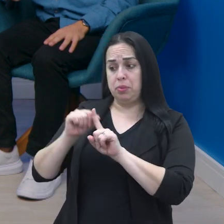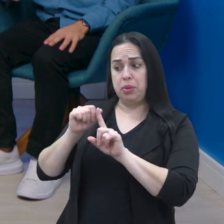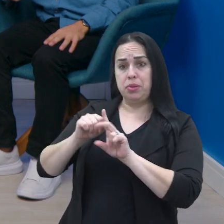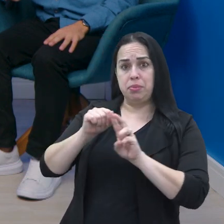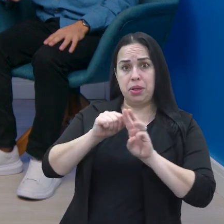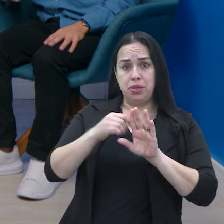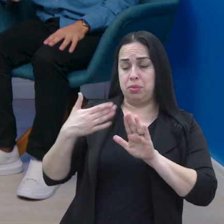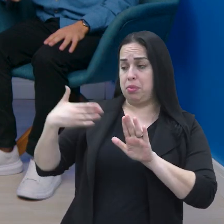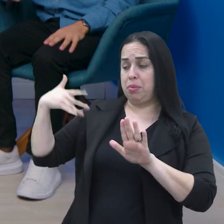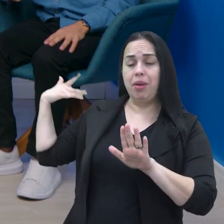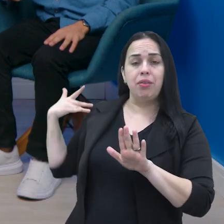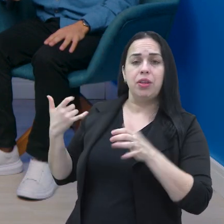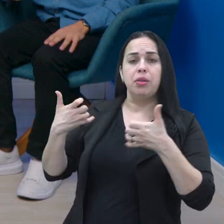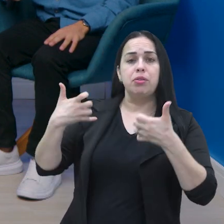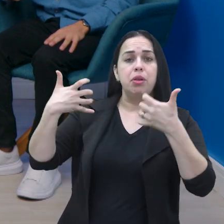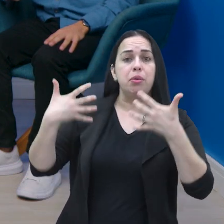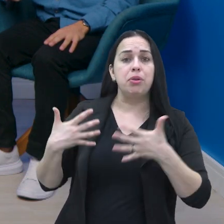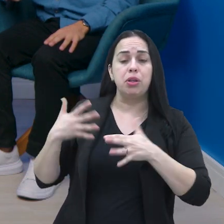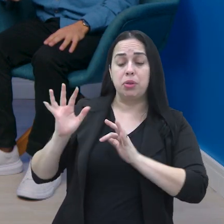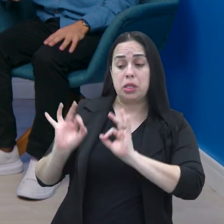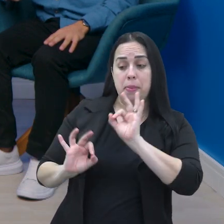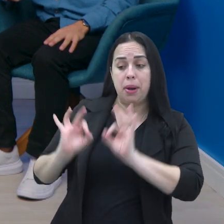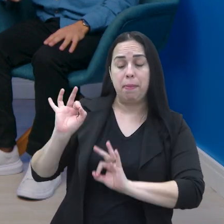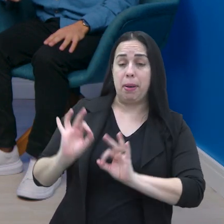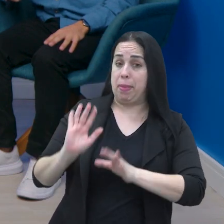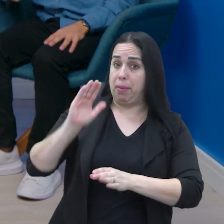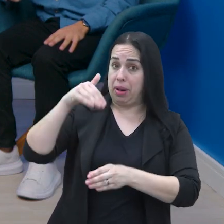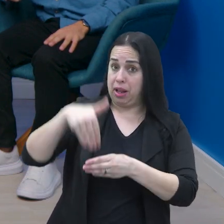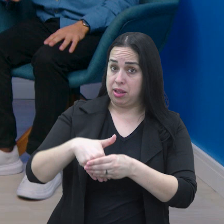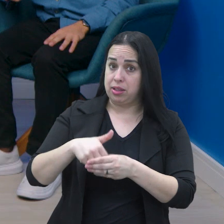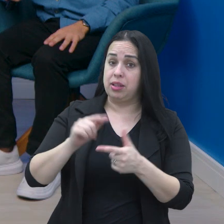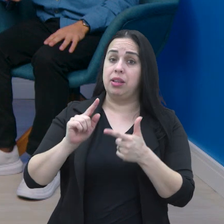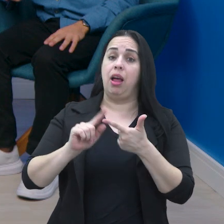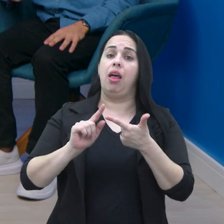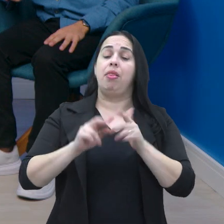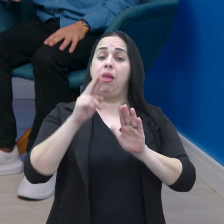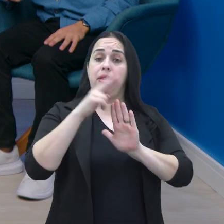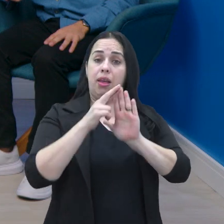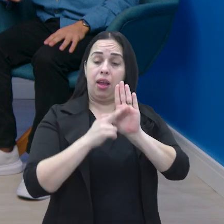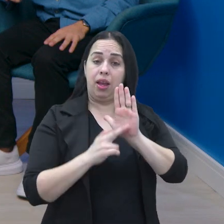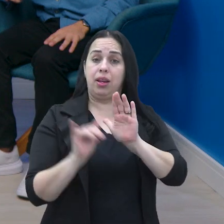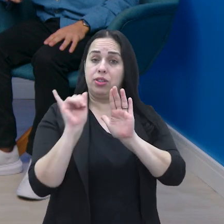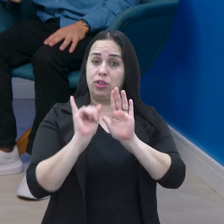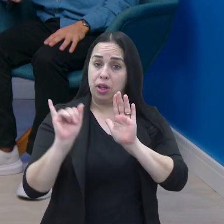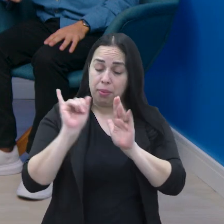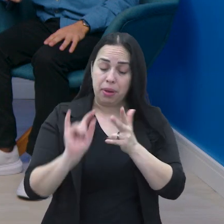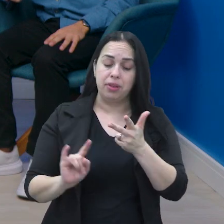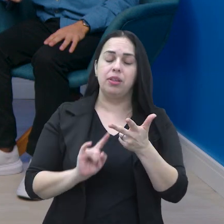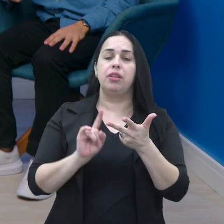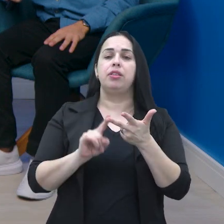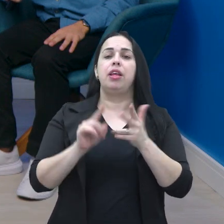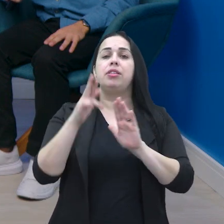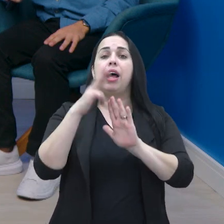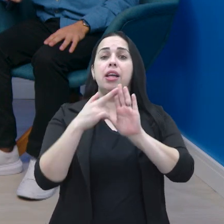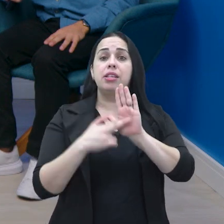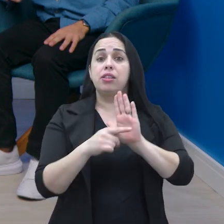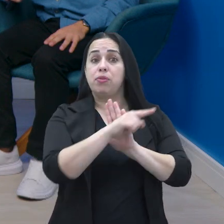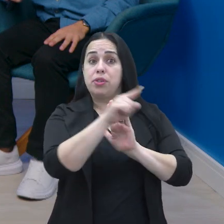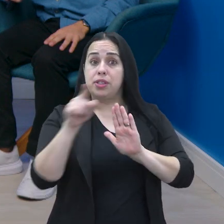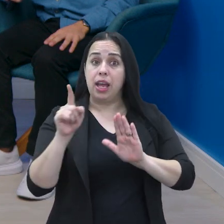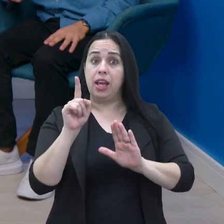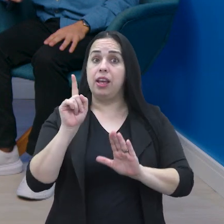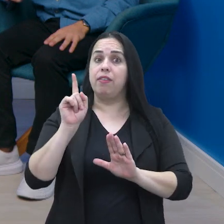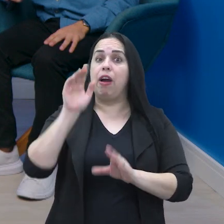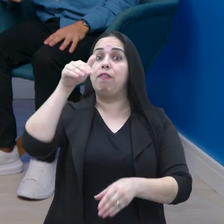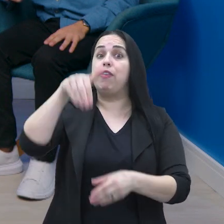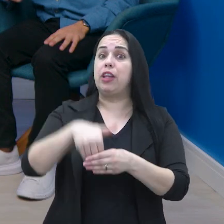últimos meses, nós falamos a respeito da preparação para a eleição, das regras de campanha, das regras que você, eleitor,